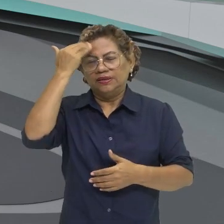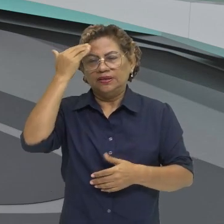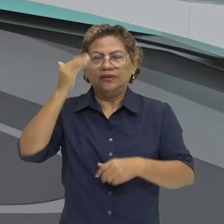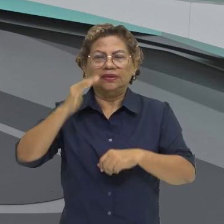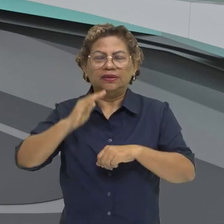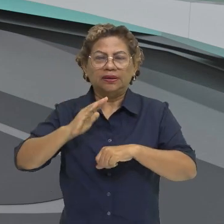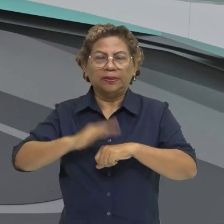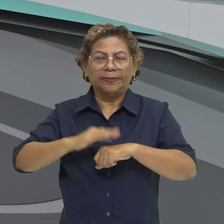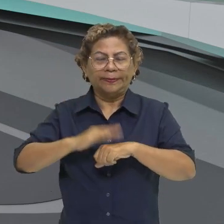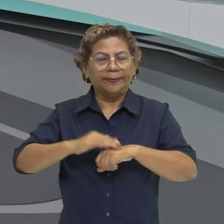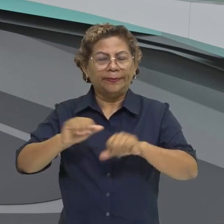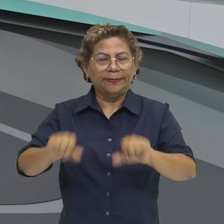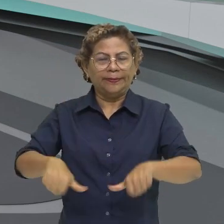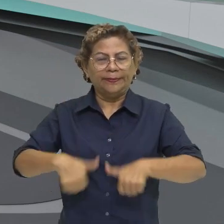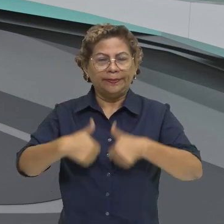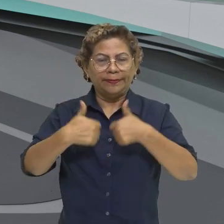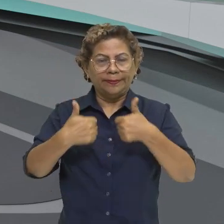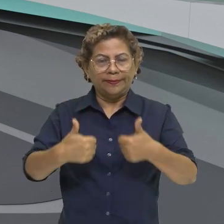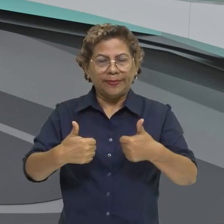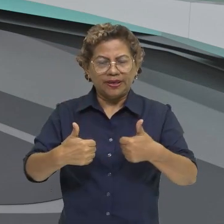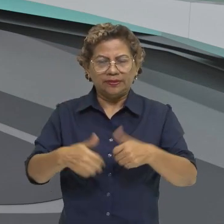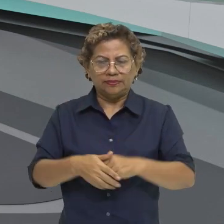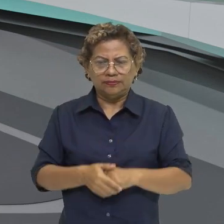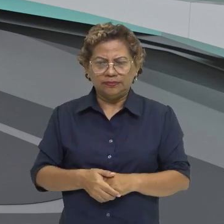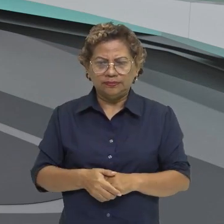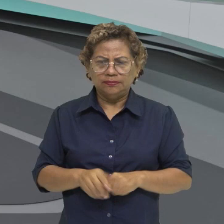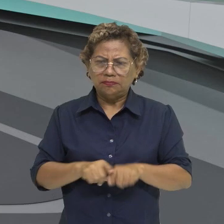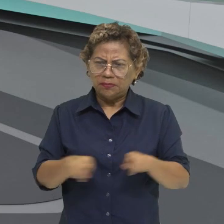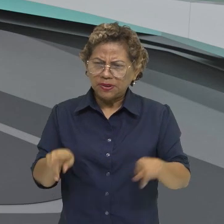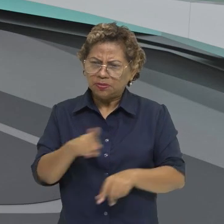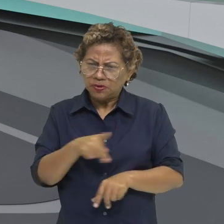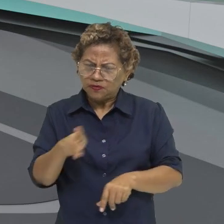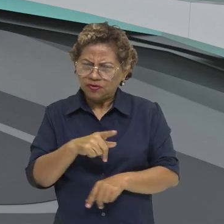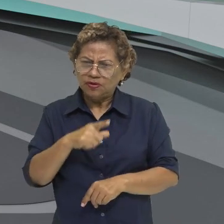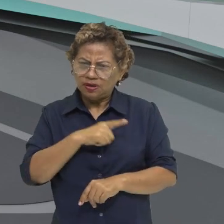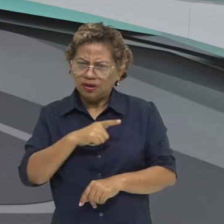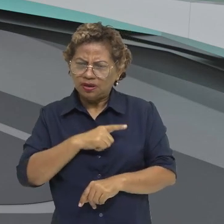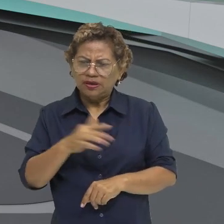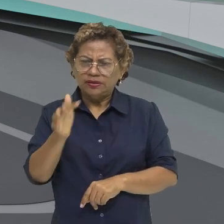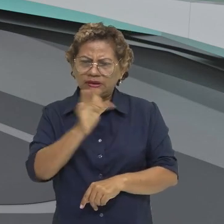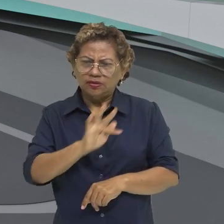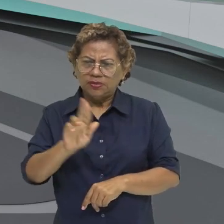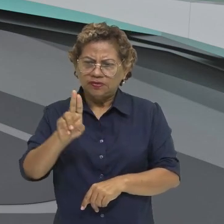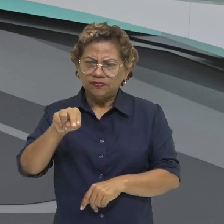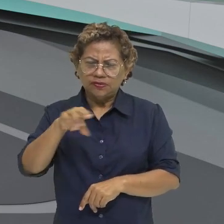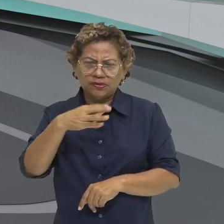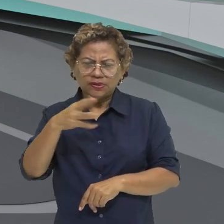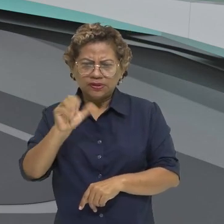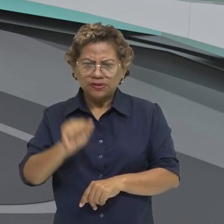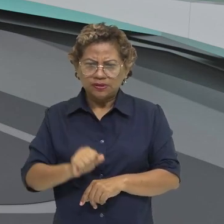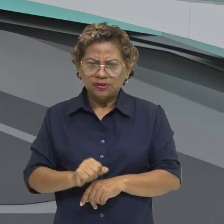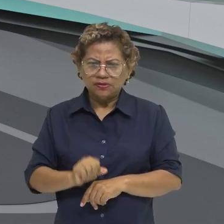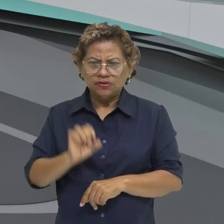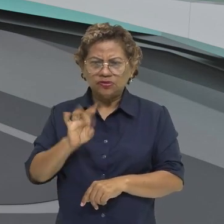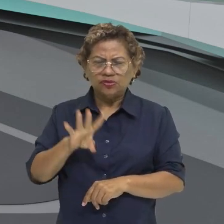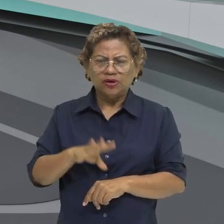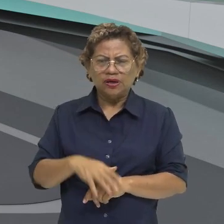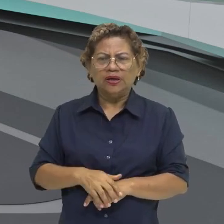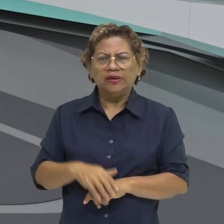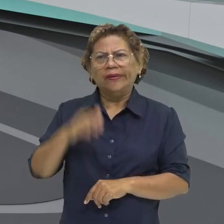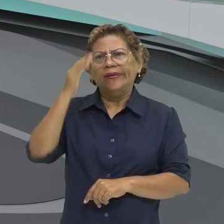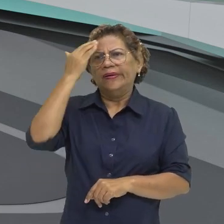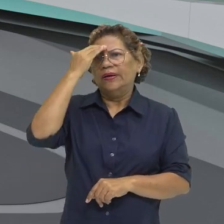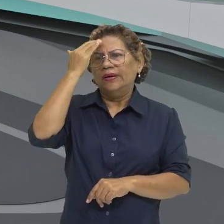as funções da literatura. Professora, a literatura tem função? Eu pensei que só servia para o